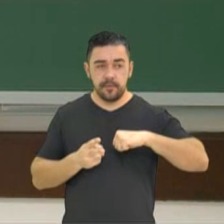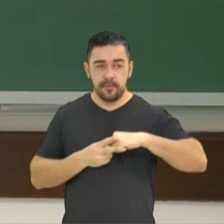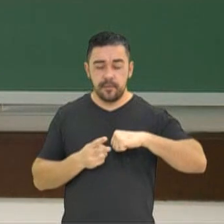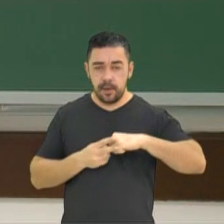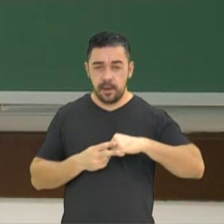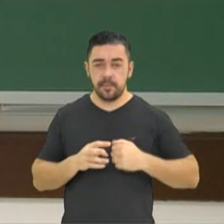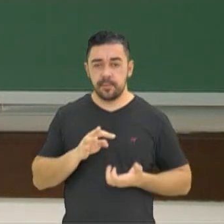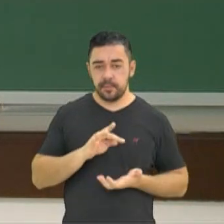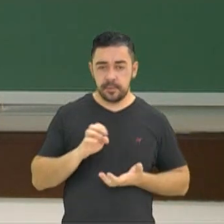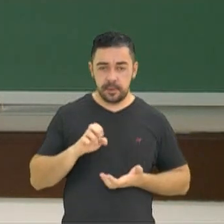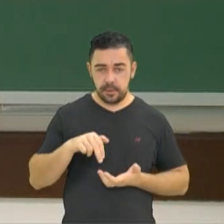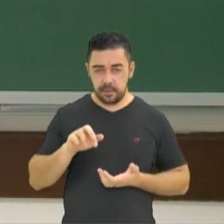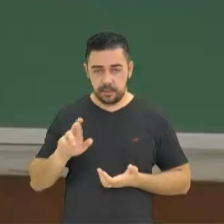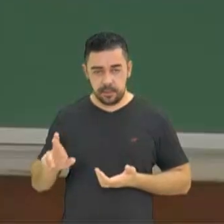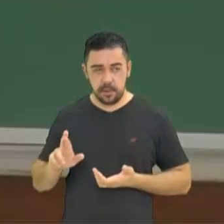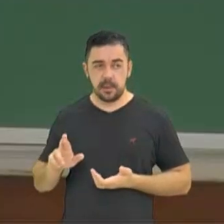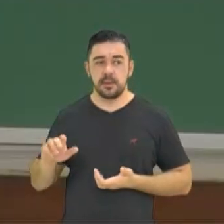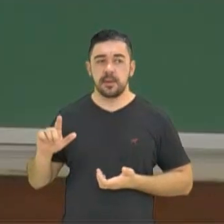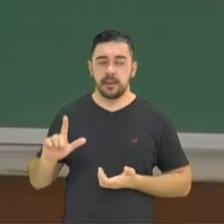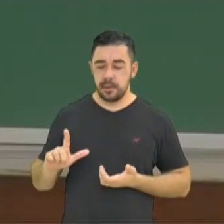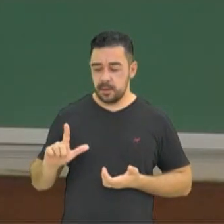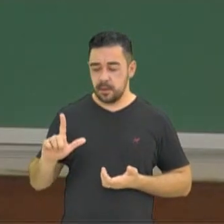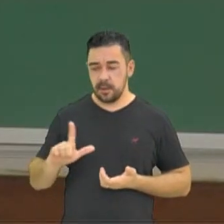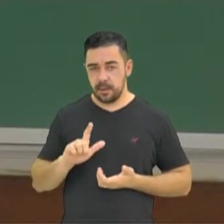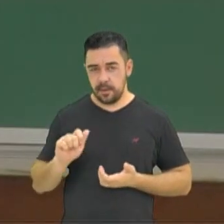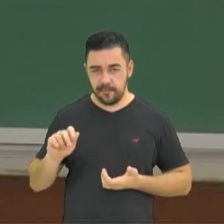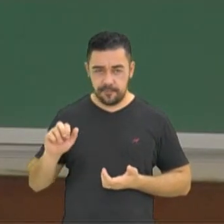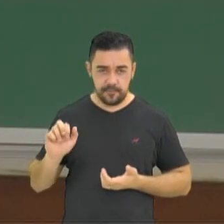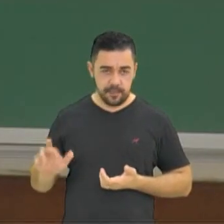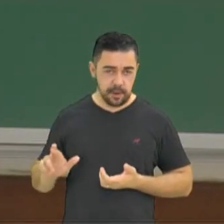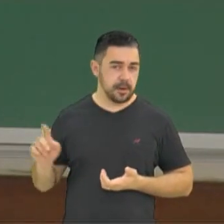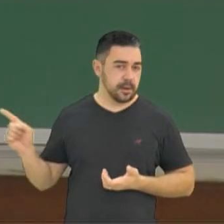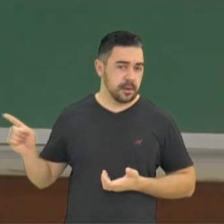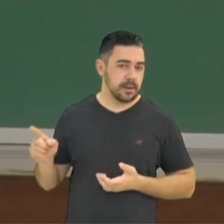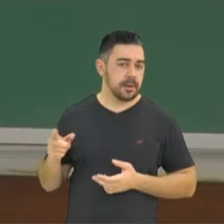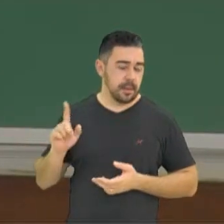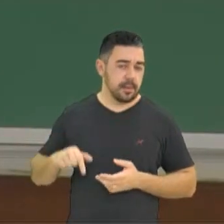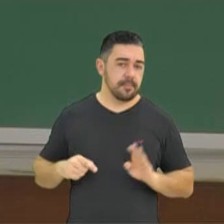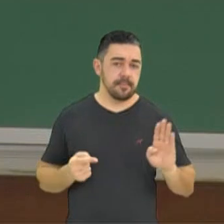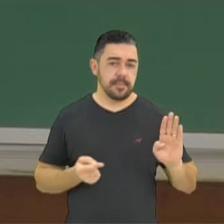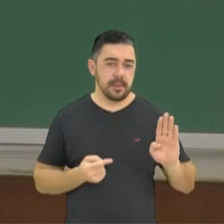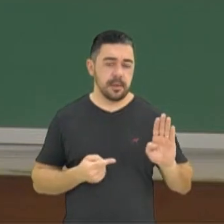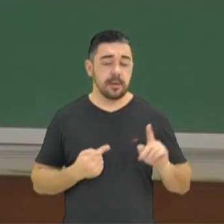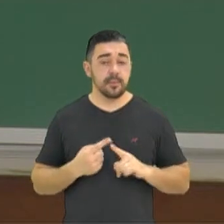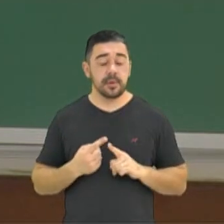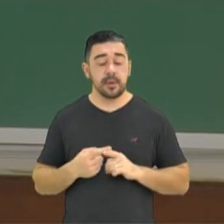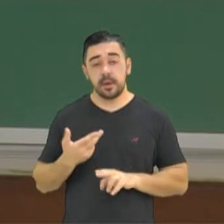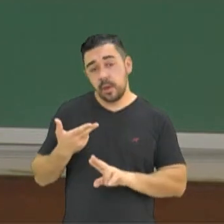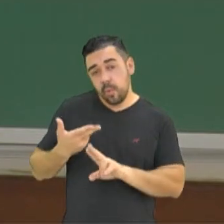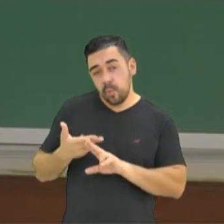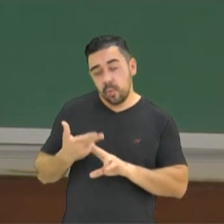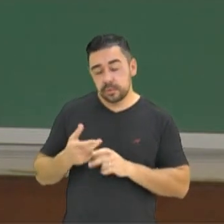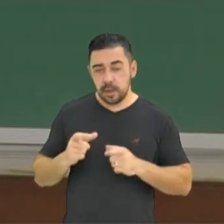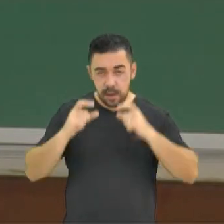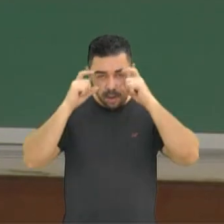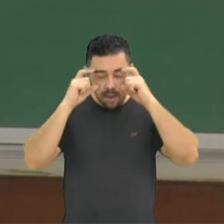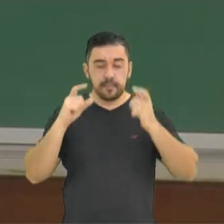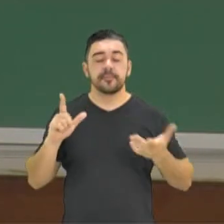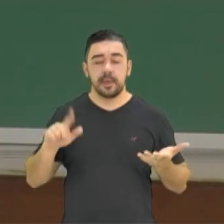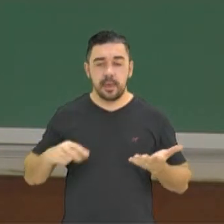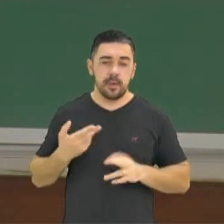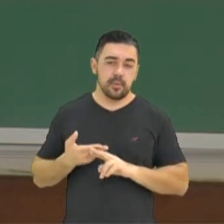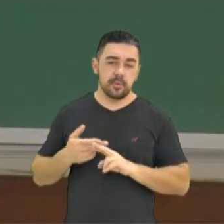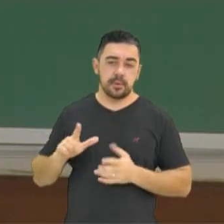verbos ter e levar, como a gente já comentou aqui, é a B, porque quando a gente fala de algum acessório, a gente utiliza